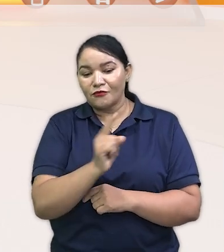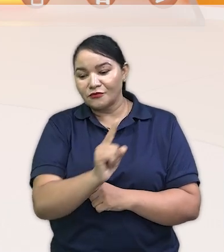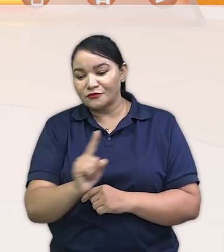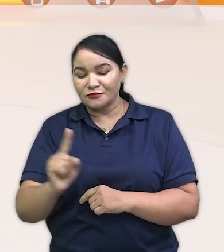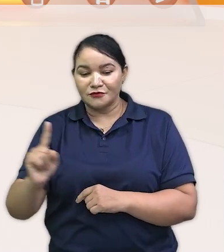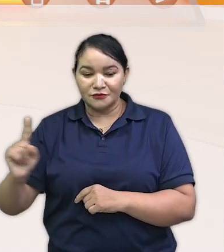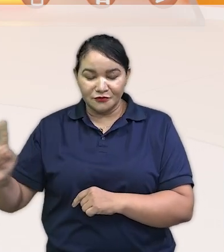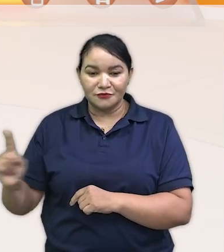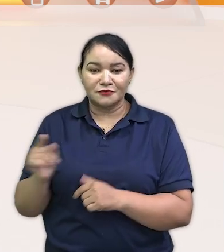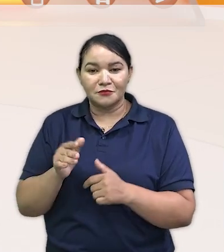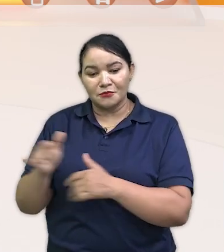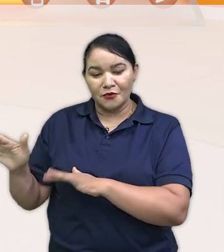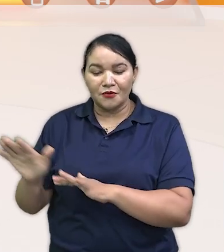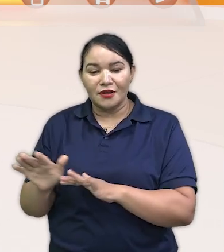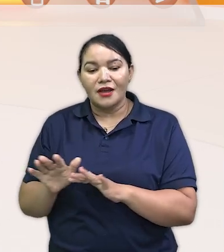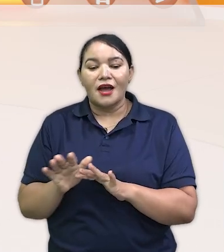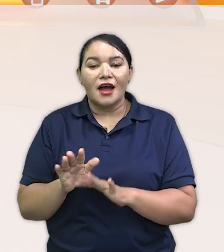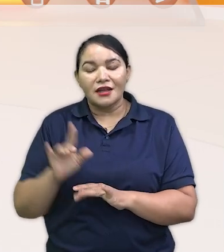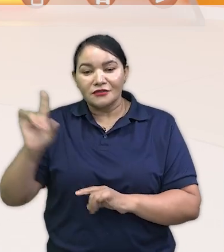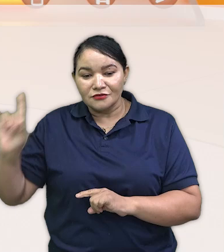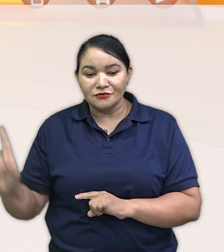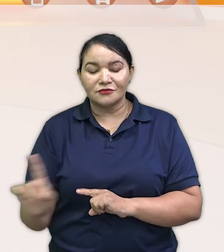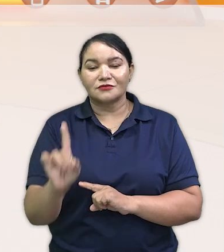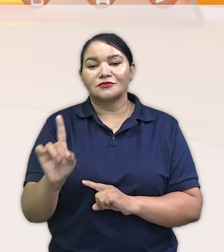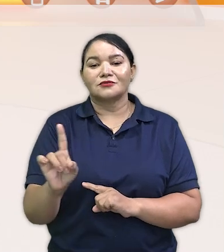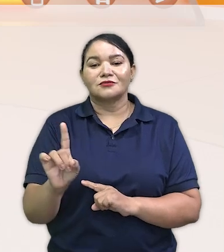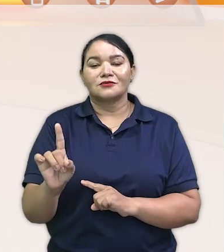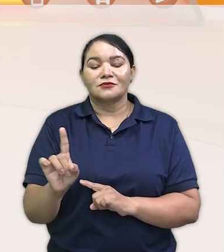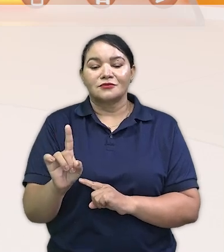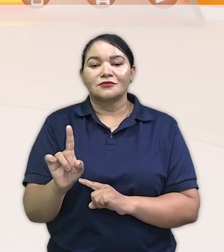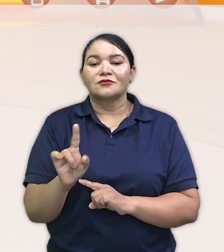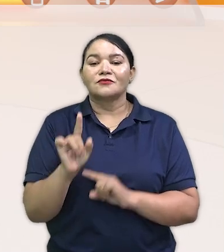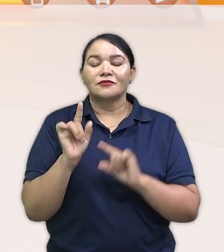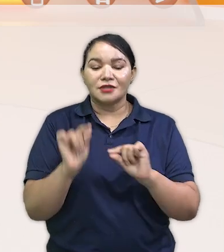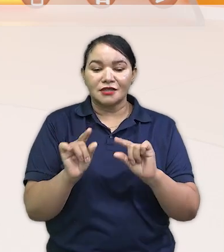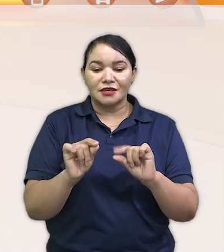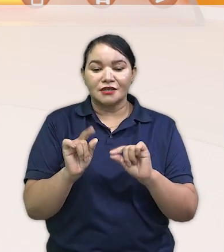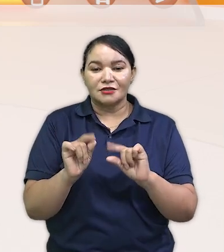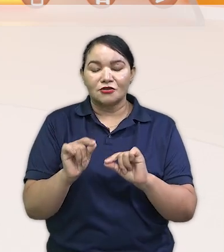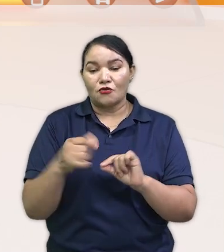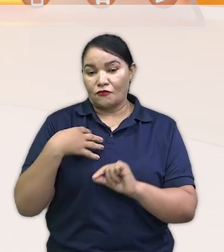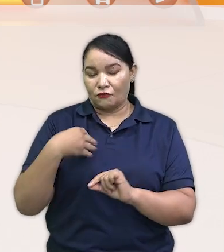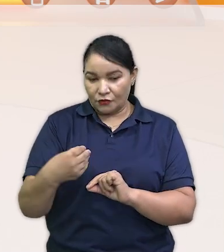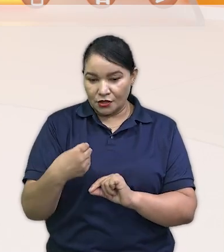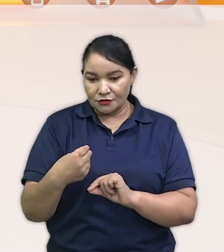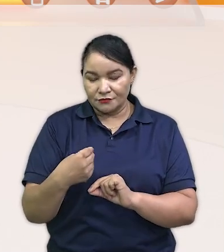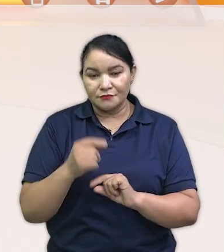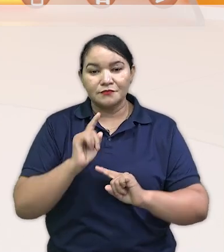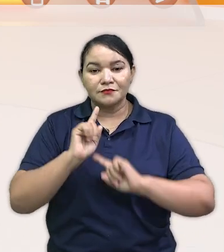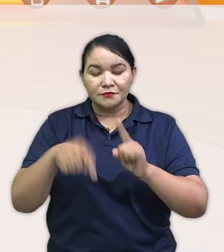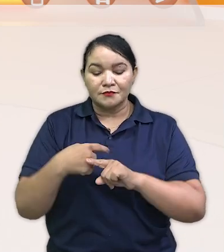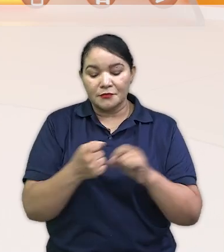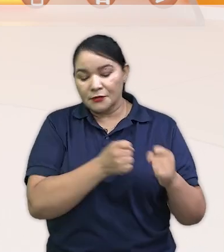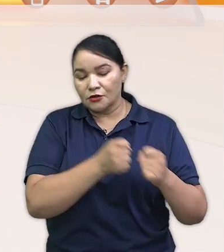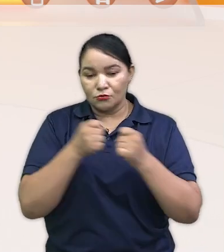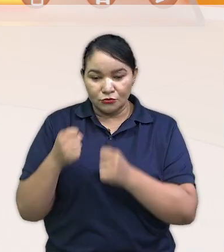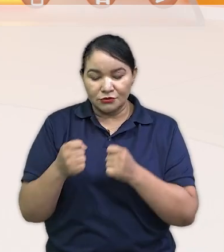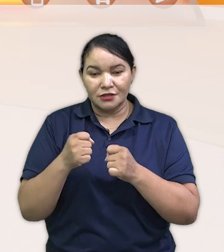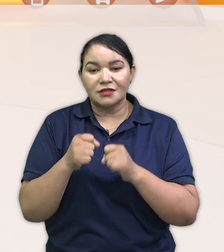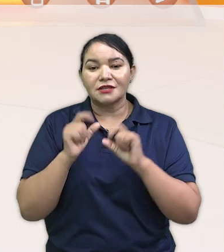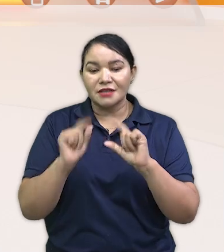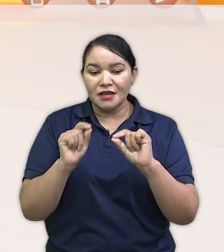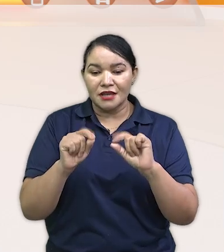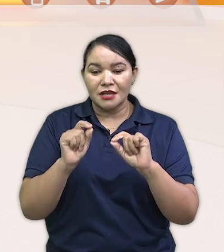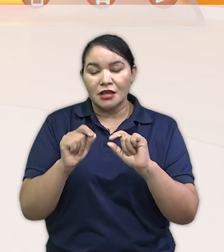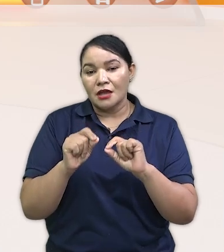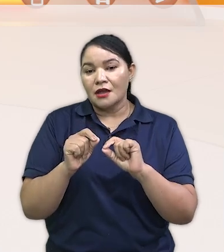embora, Dom João foi embora e o filho dele ficou. Mas depois nós tivemos um outro poder, que